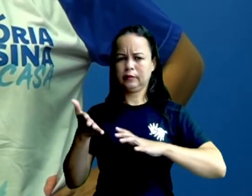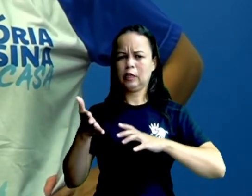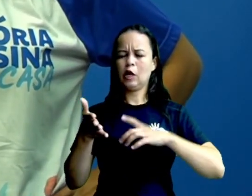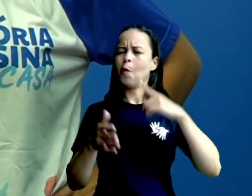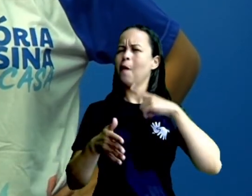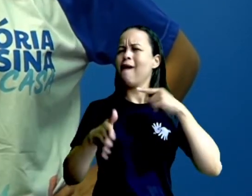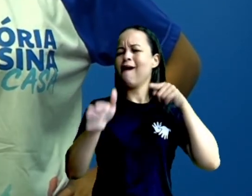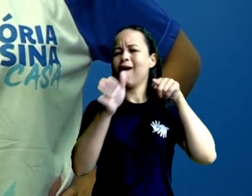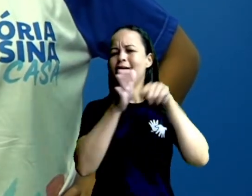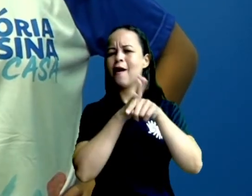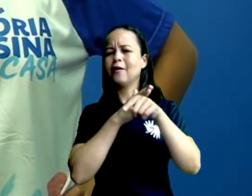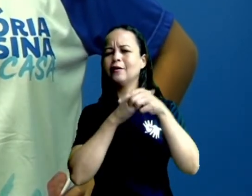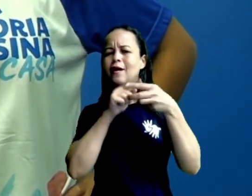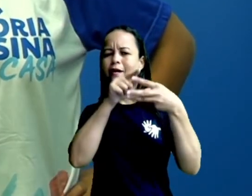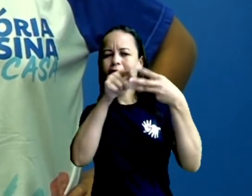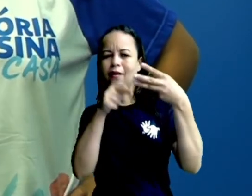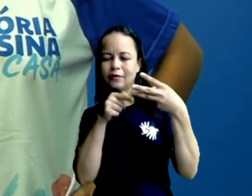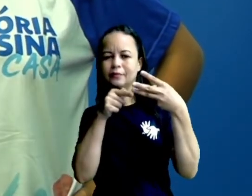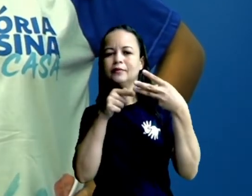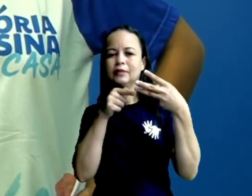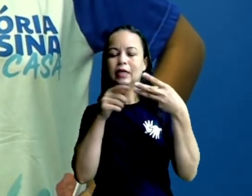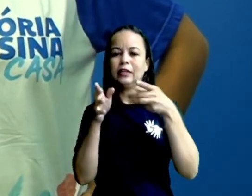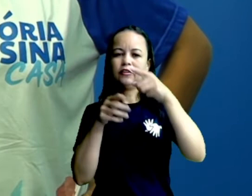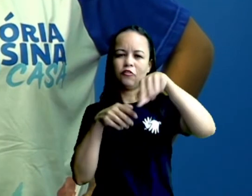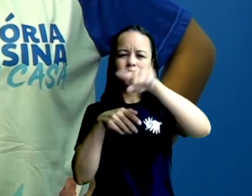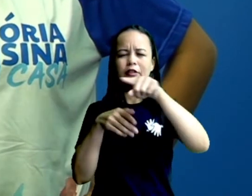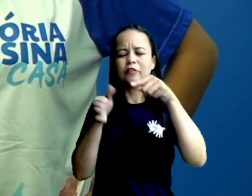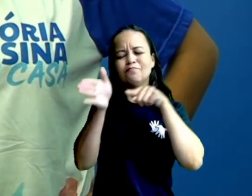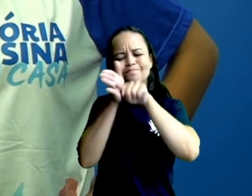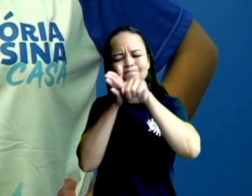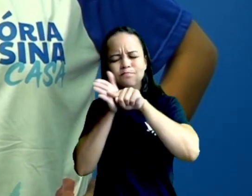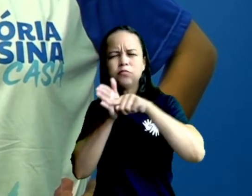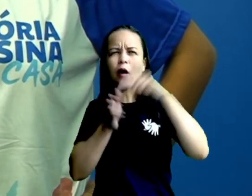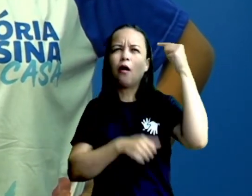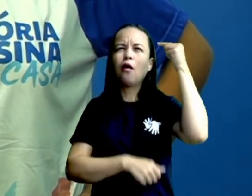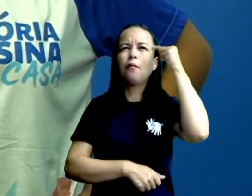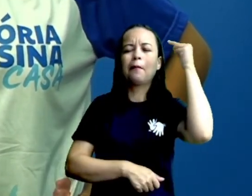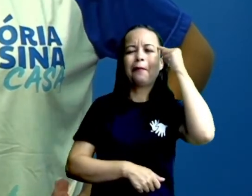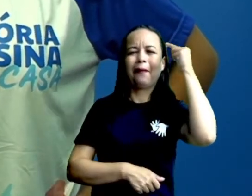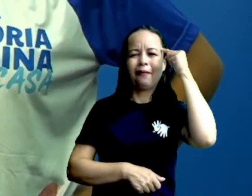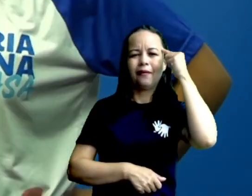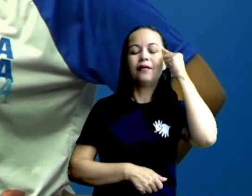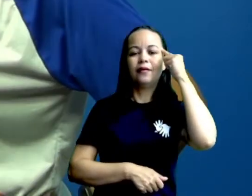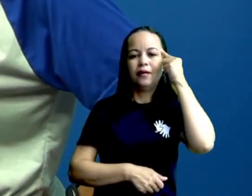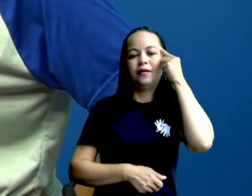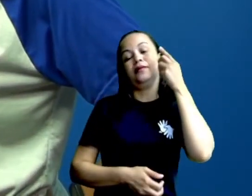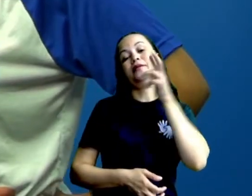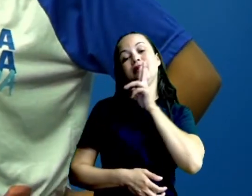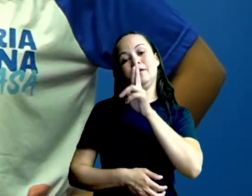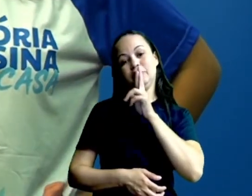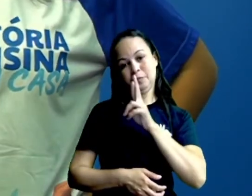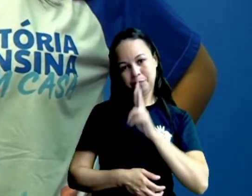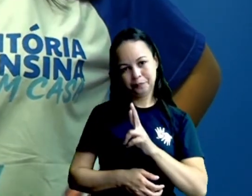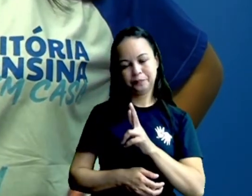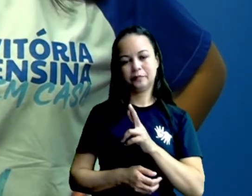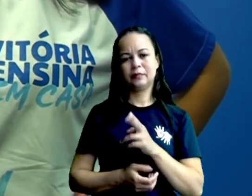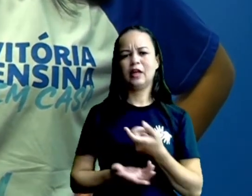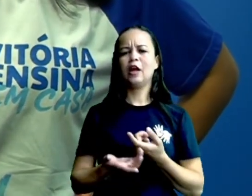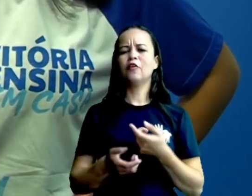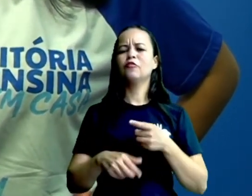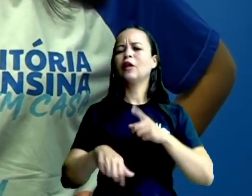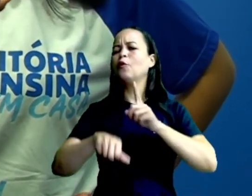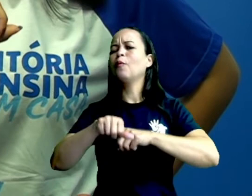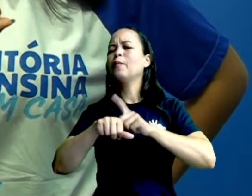para vocês que vocês vão ter que avaliar, pensar, certo? E responder. Vou dar